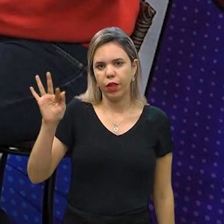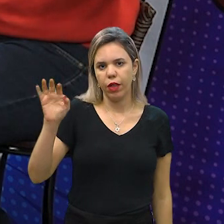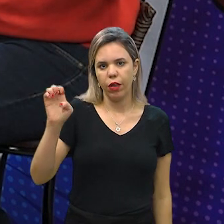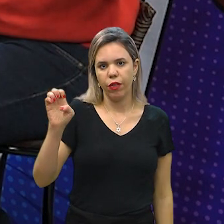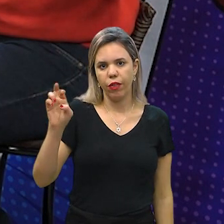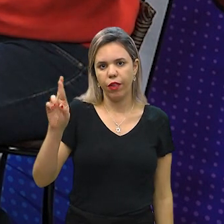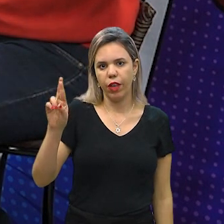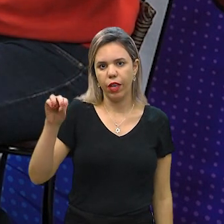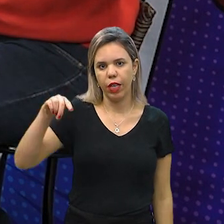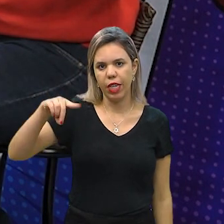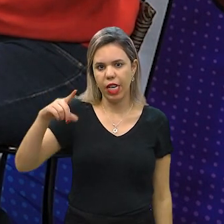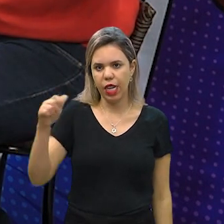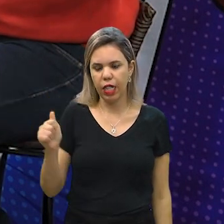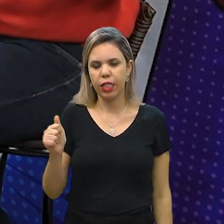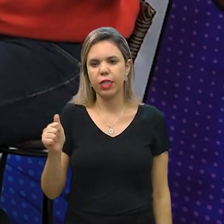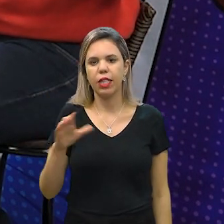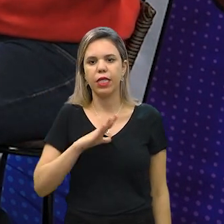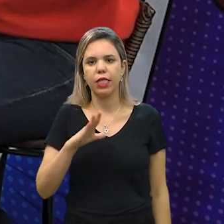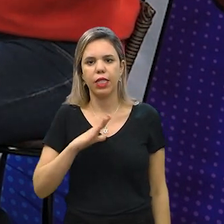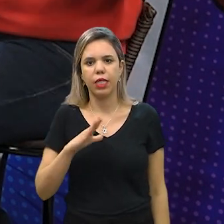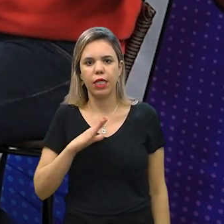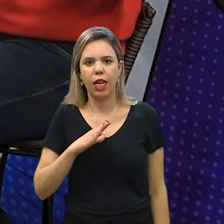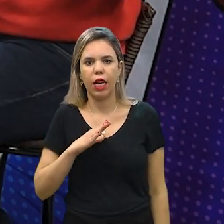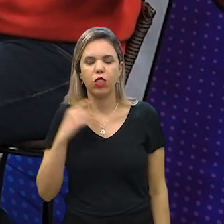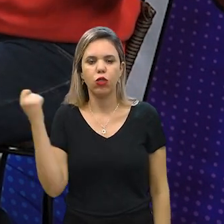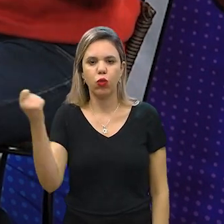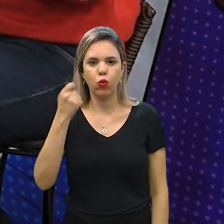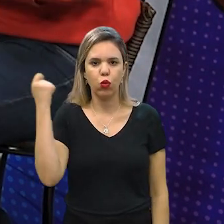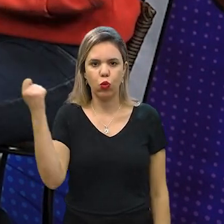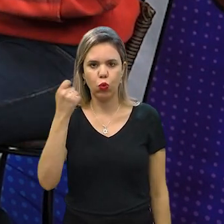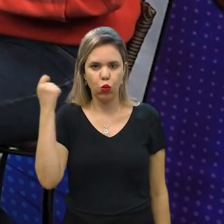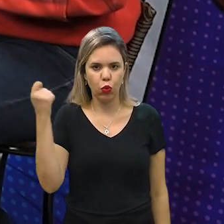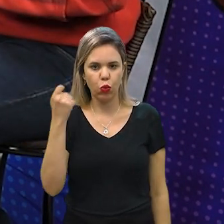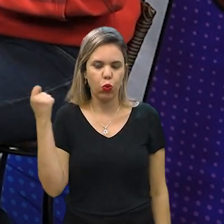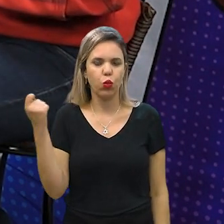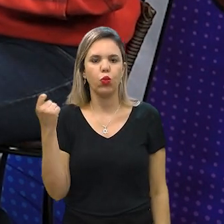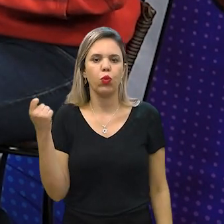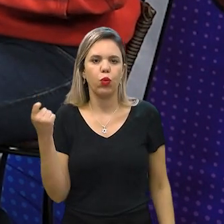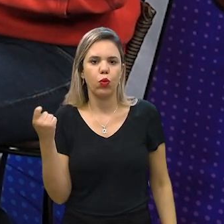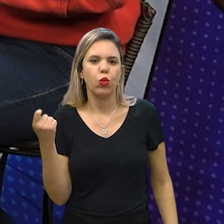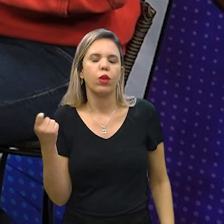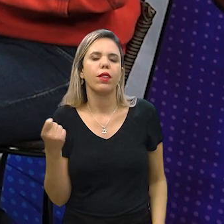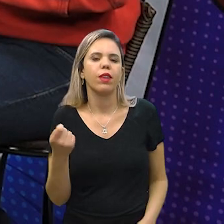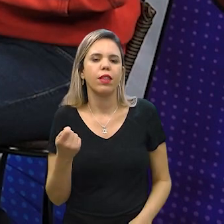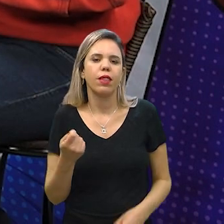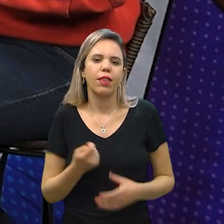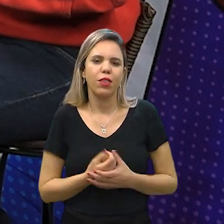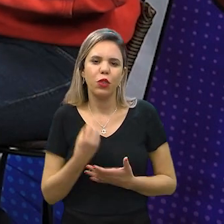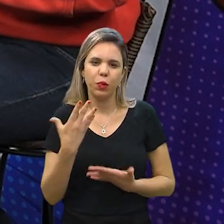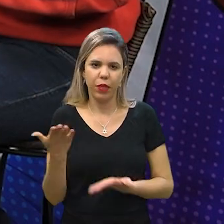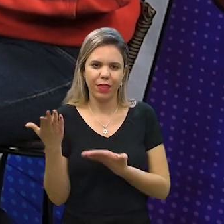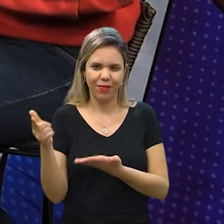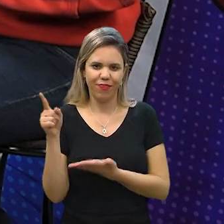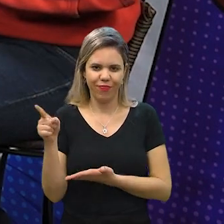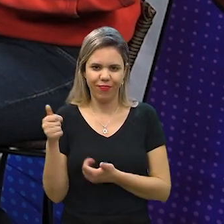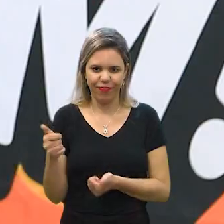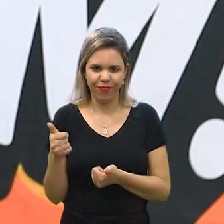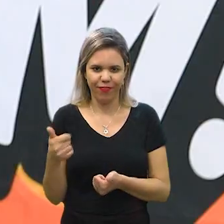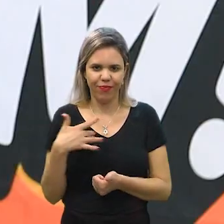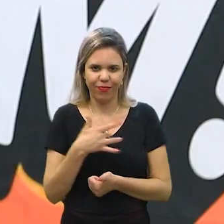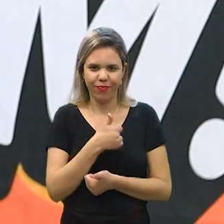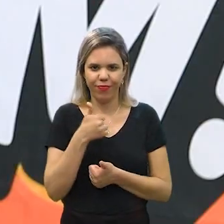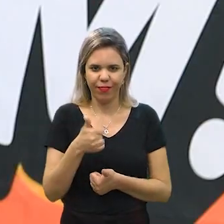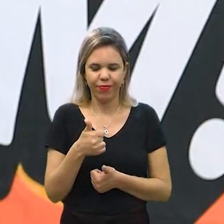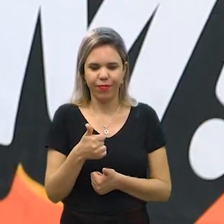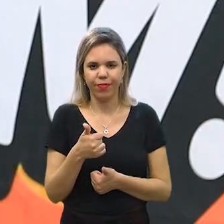Fernanda, diretamente da cidade de Gravataí, Rio Grande do Sul. Tudo bem, Fernanda? Tudo bem, e contigo?